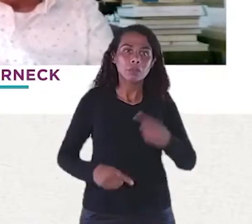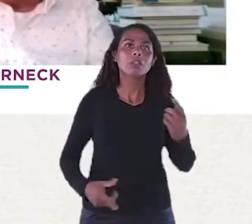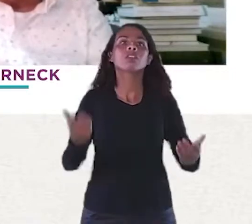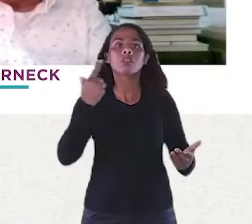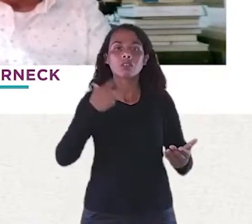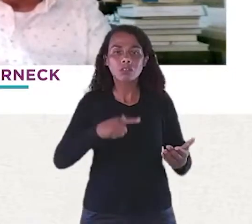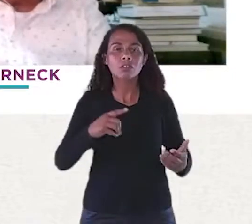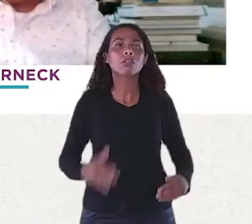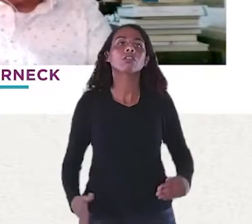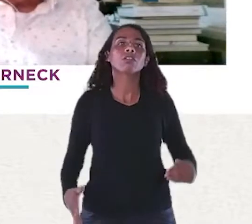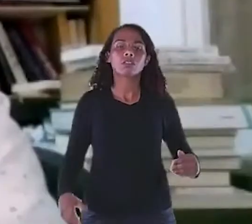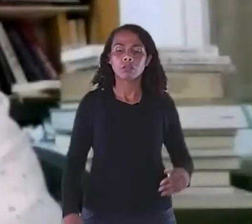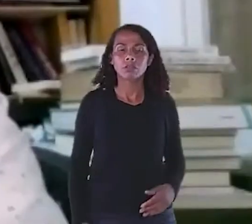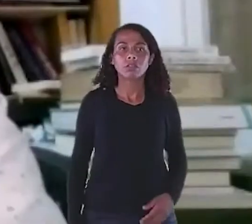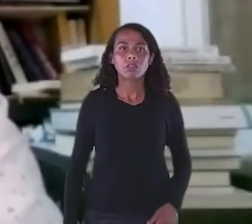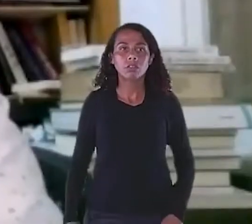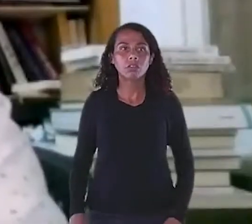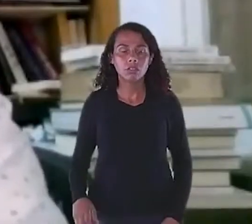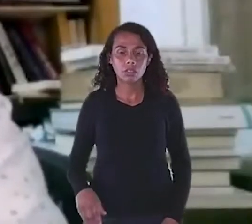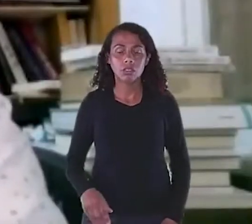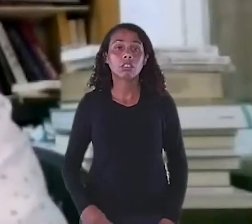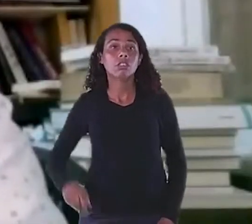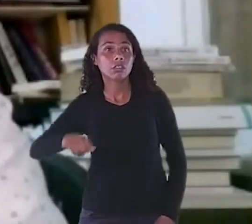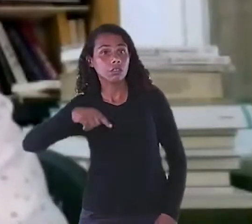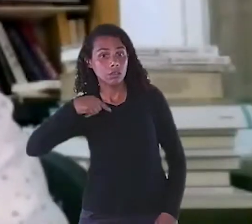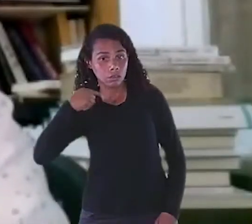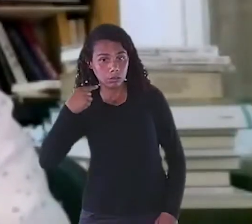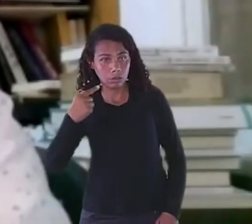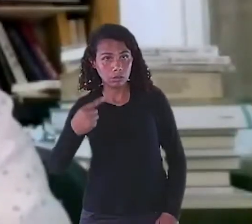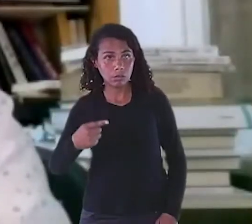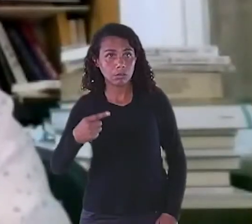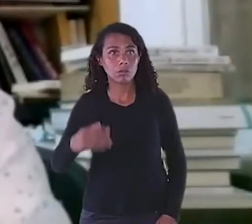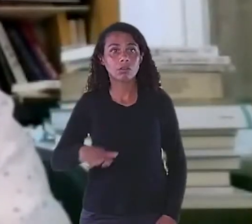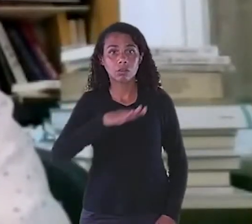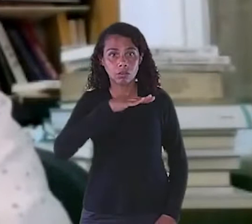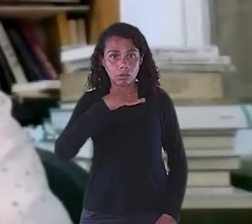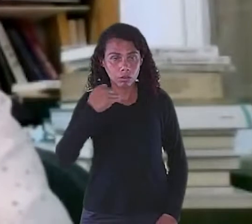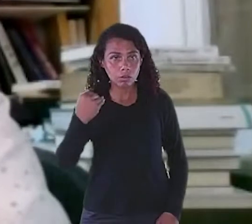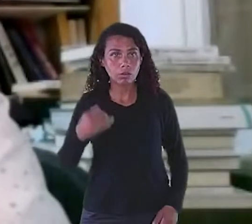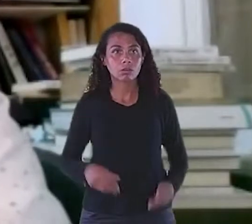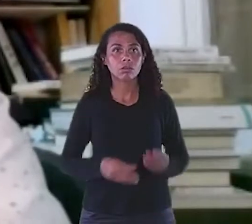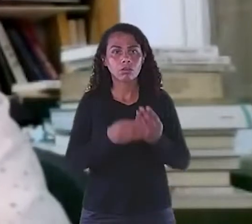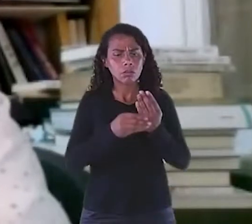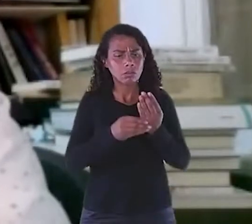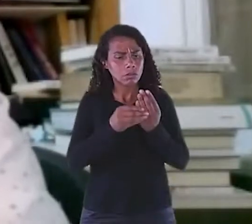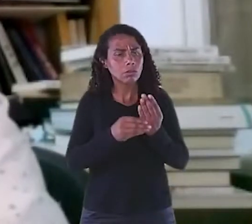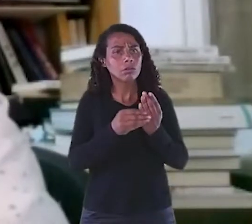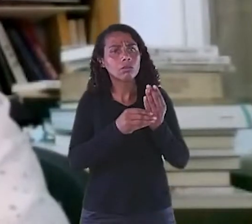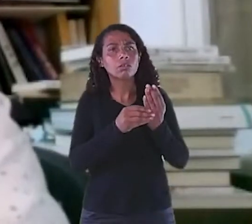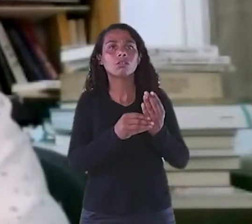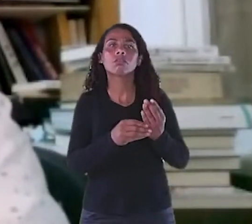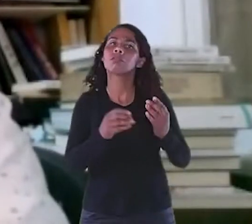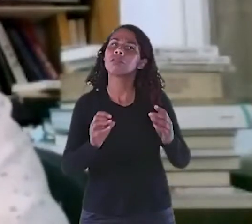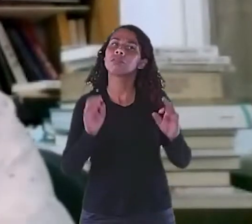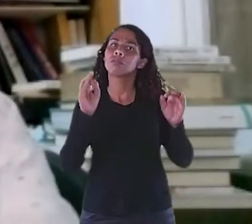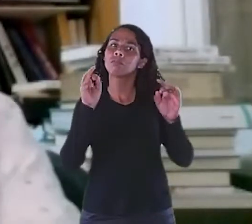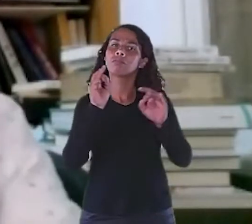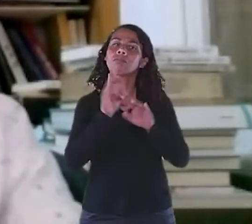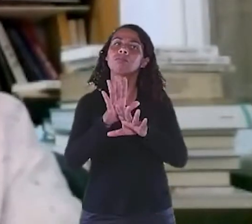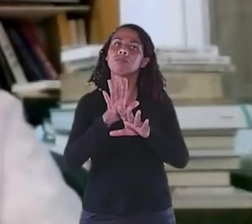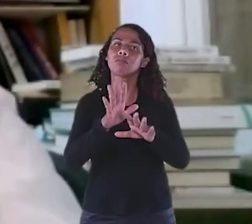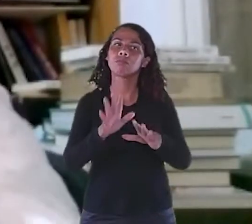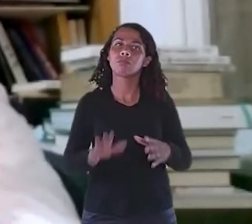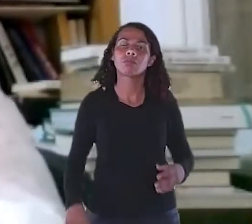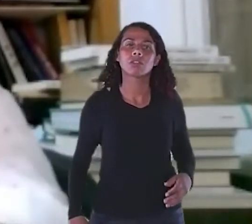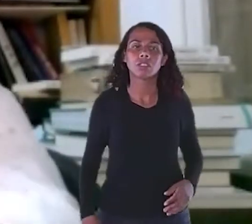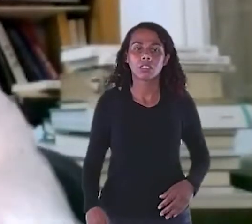lá de acabar de despiorar o último capítulo do livro. Quem deu a forma finalíssima, passou uma